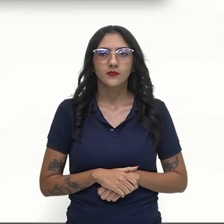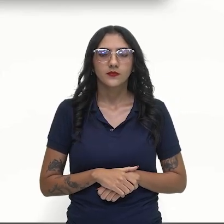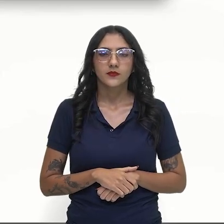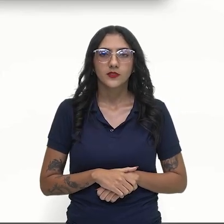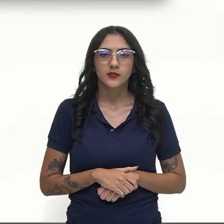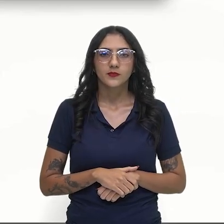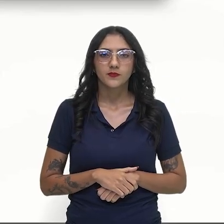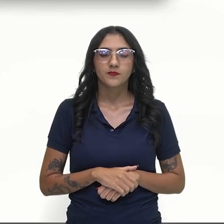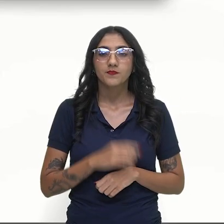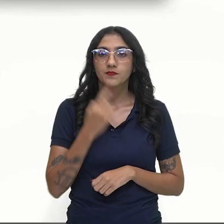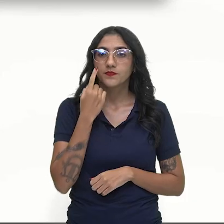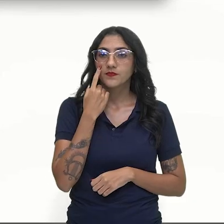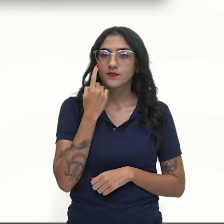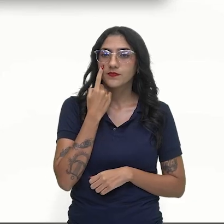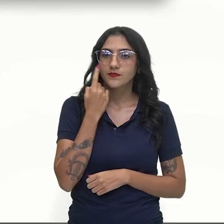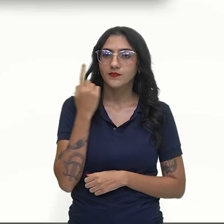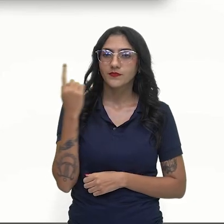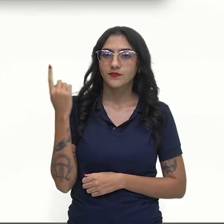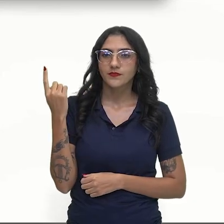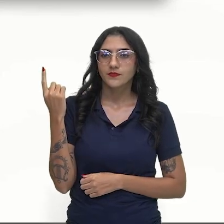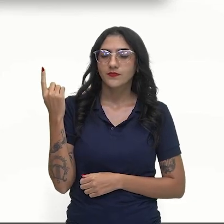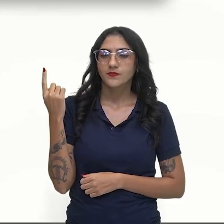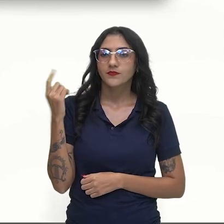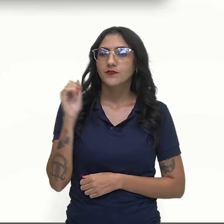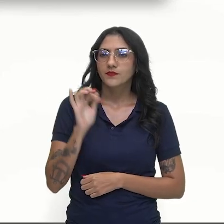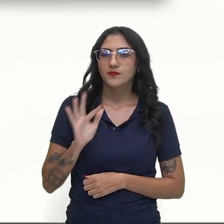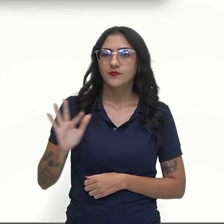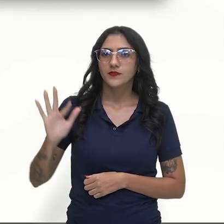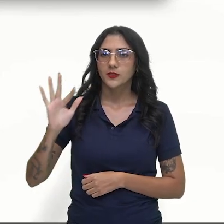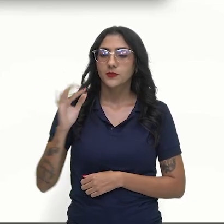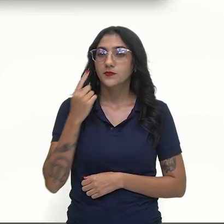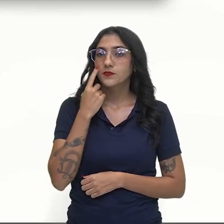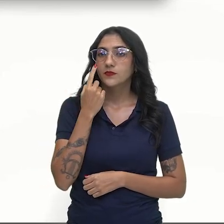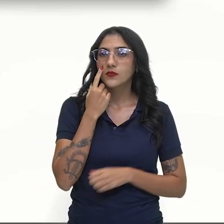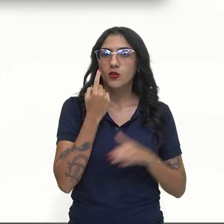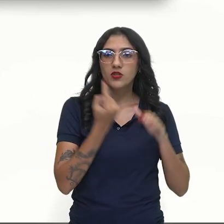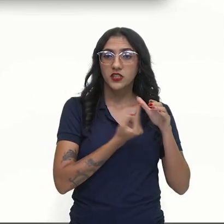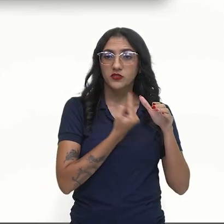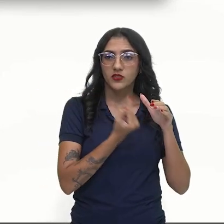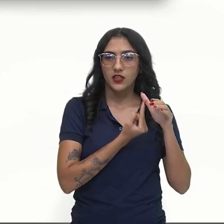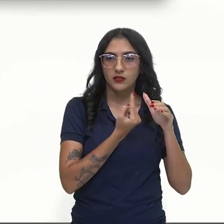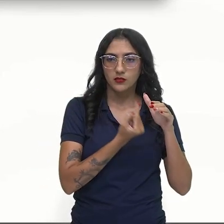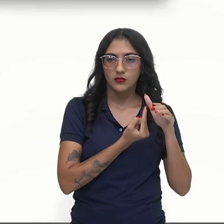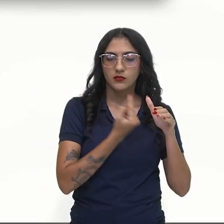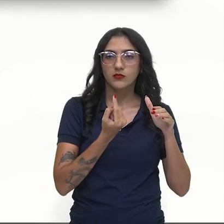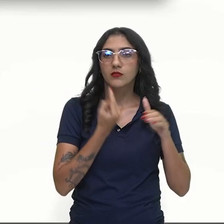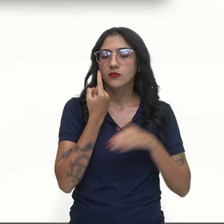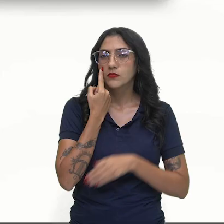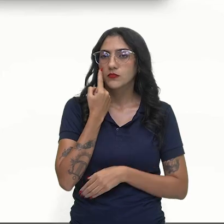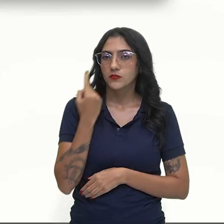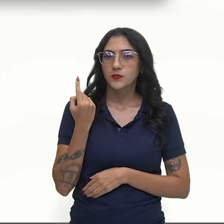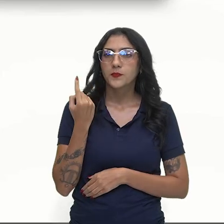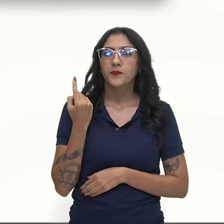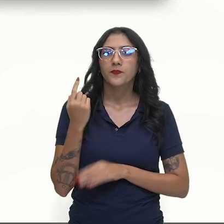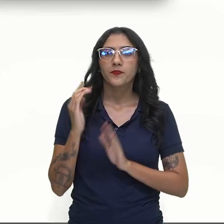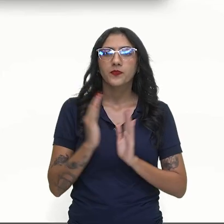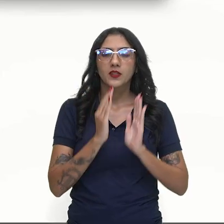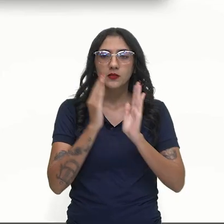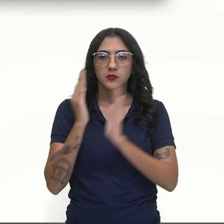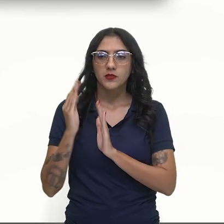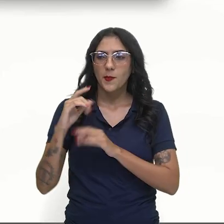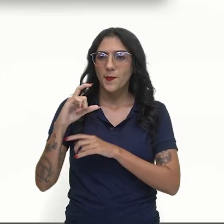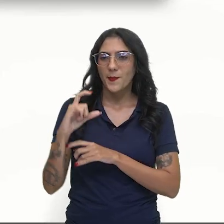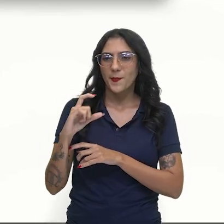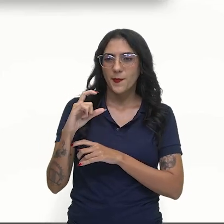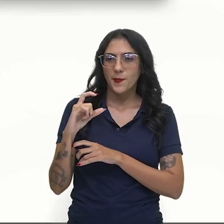tenho, nesse mosaico, tenho o liquidificador, tenho a